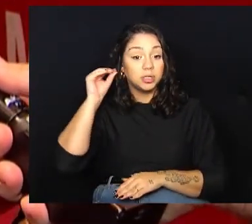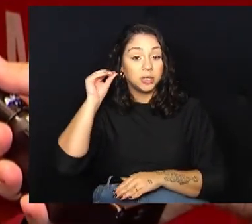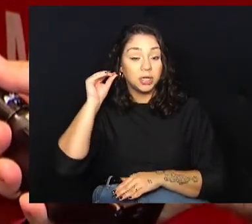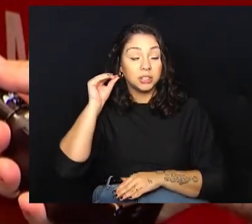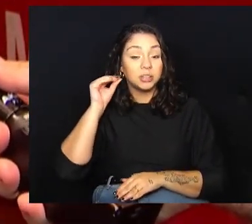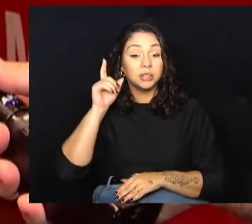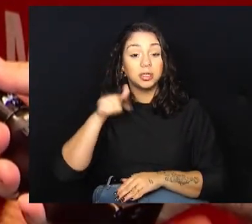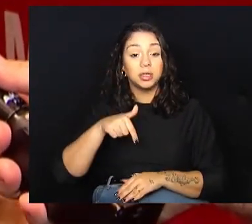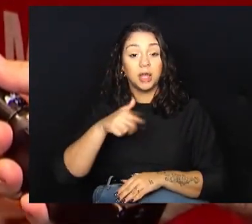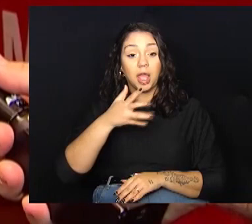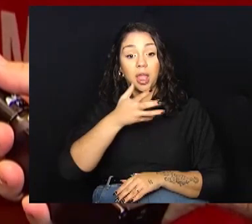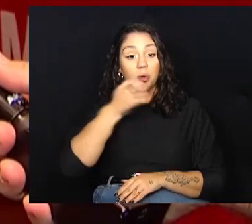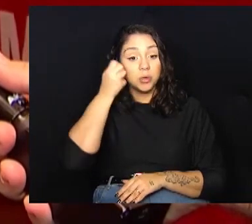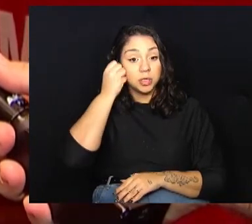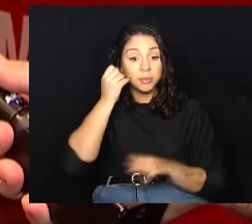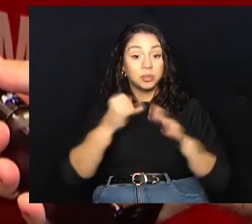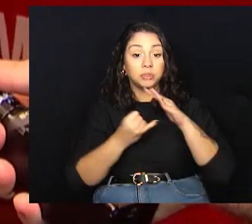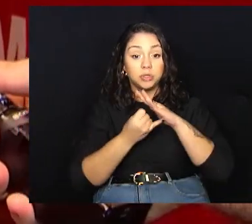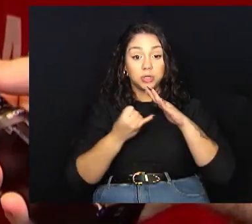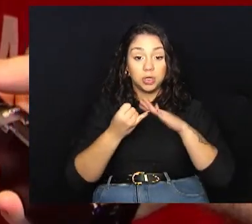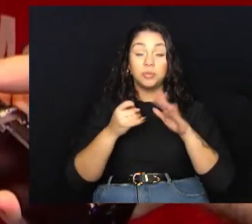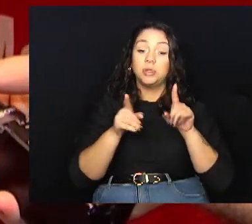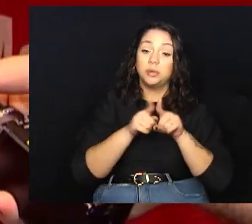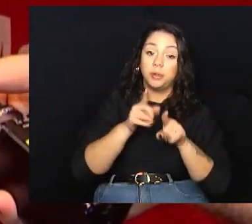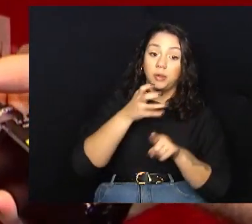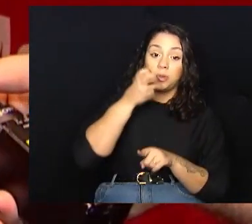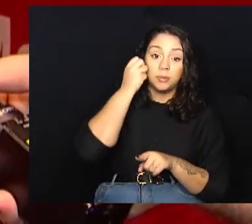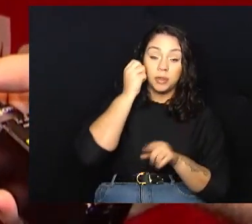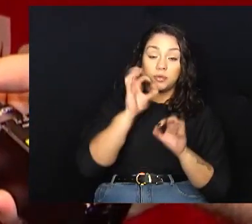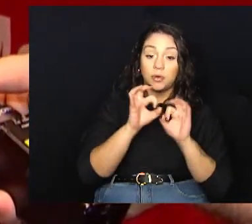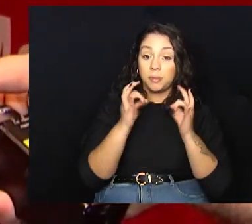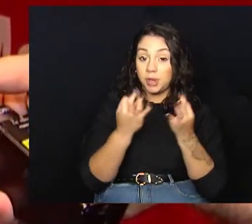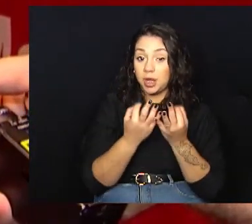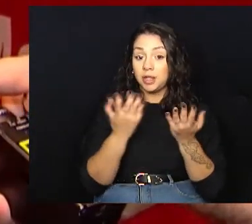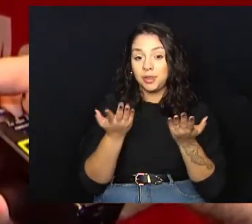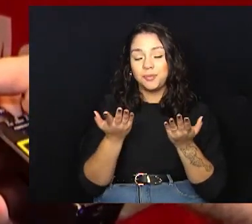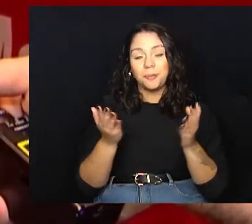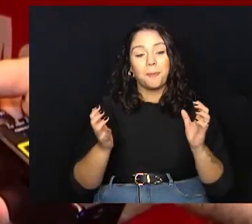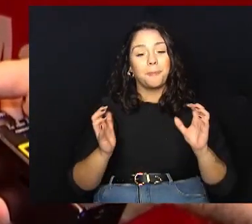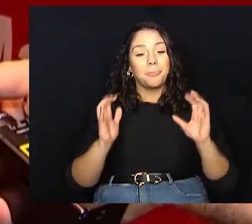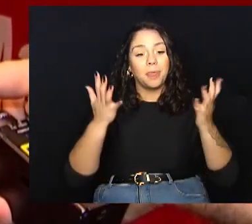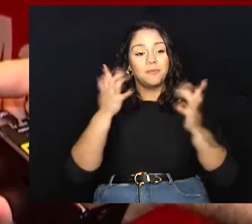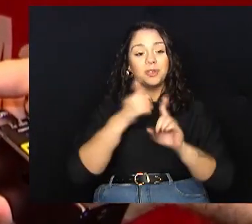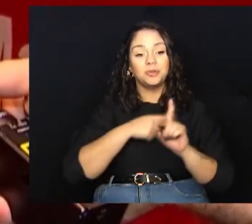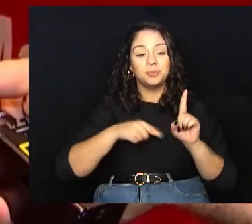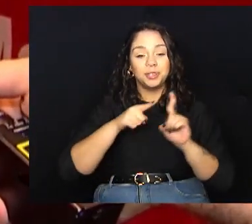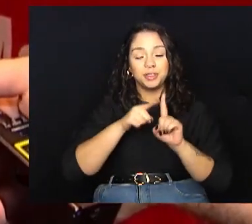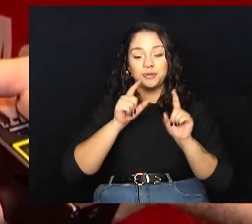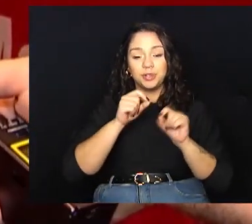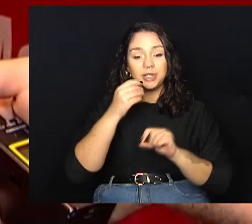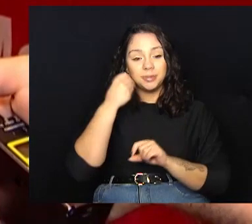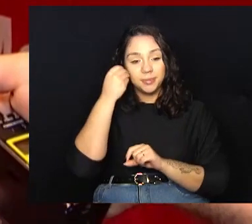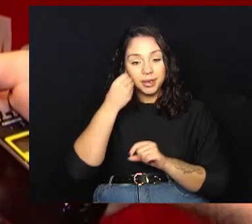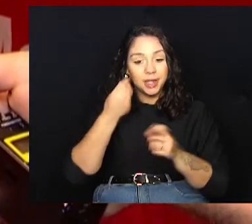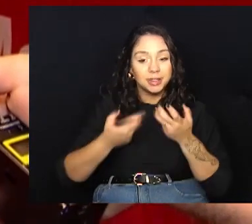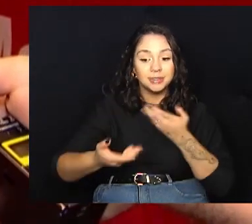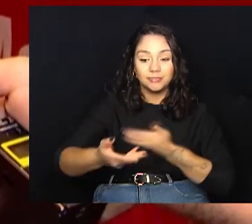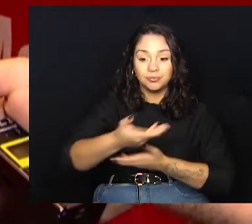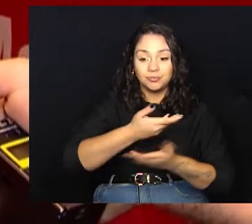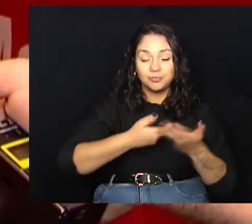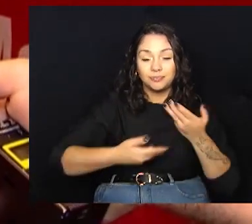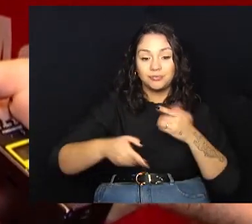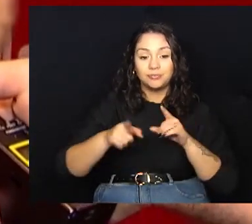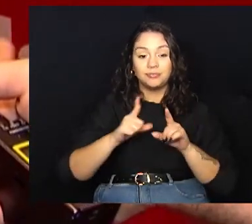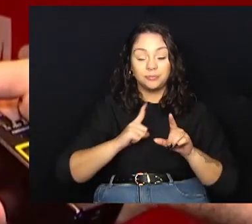acolhimento institucional e familiar então um evento que visa essa troca de experiência o